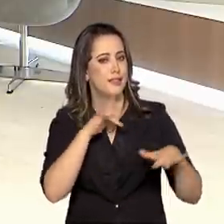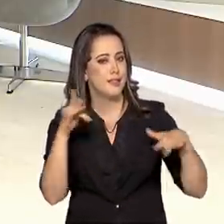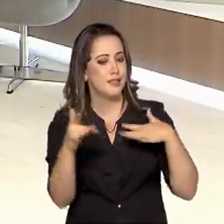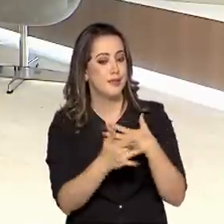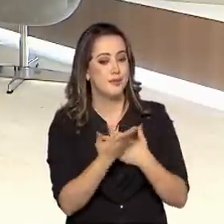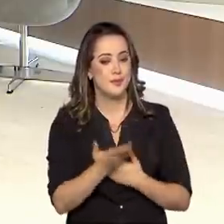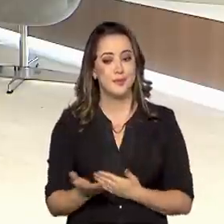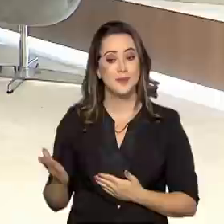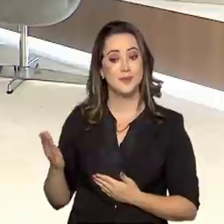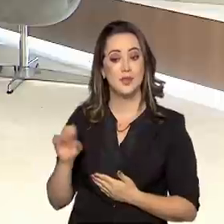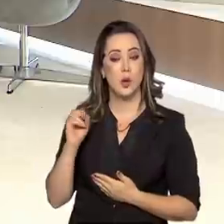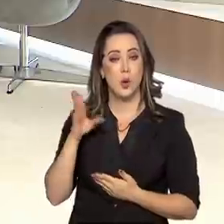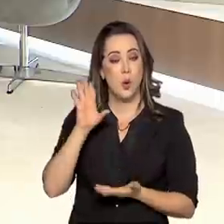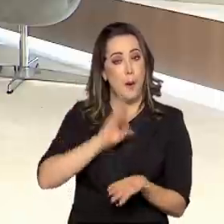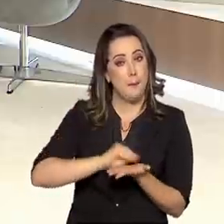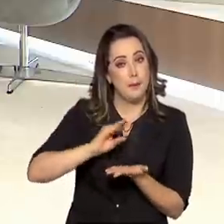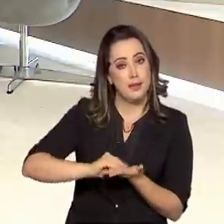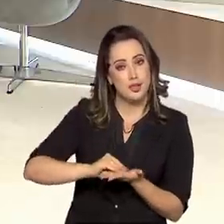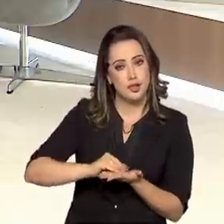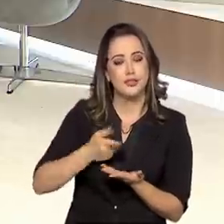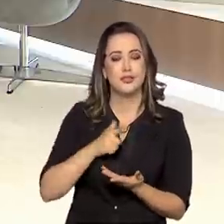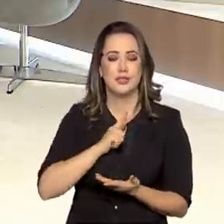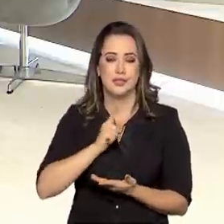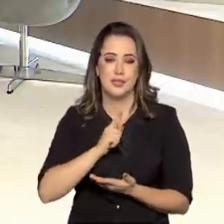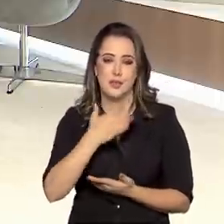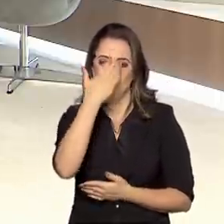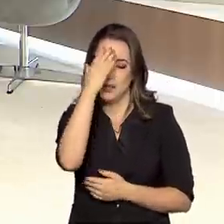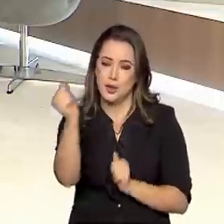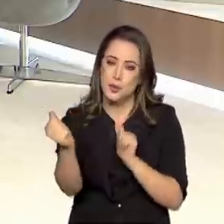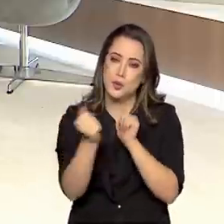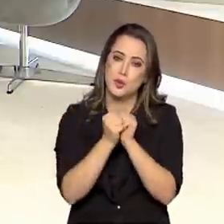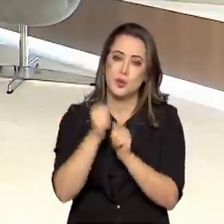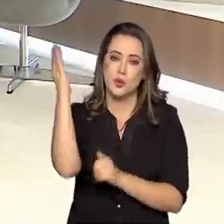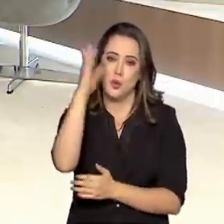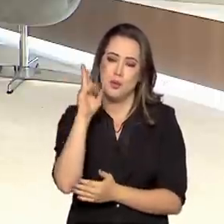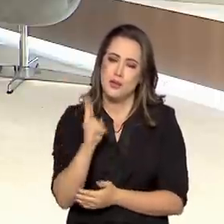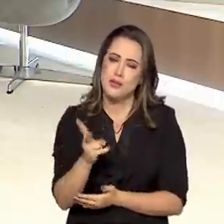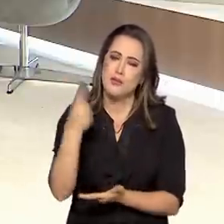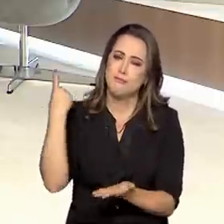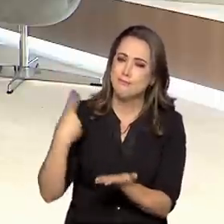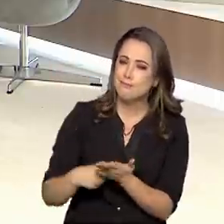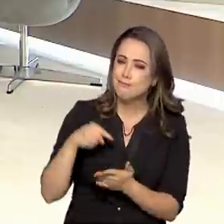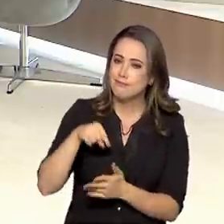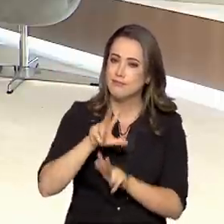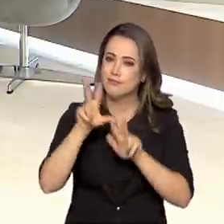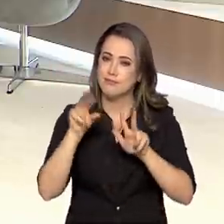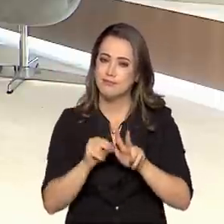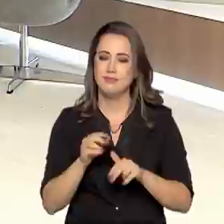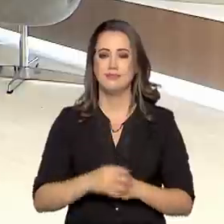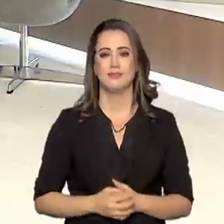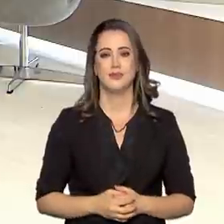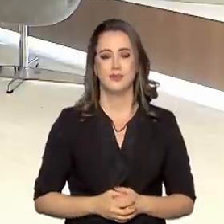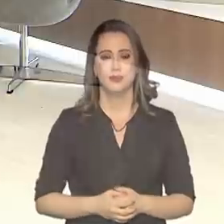sociais ou baixe o TV Brasil Play. Obrigado pela companhia e o Brasil continua em Pauta aqui na TV Brasil.